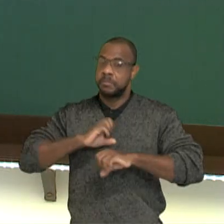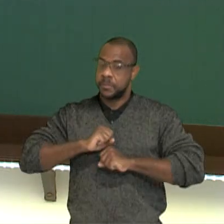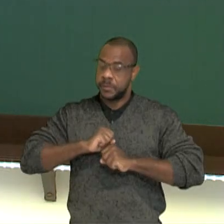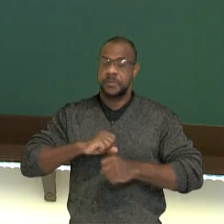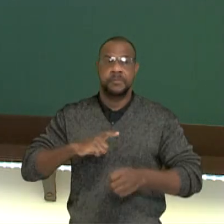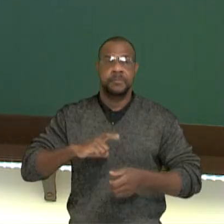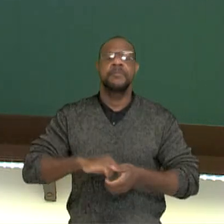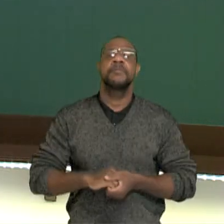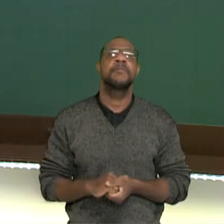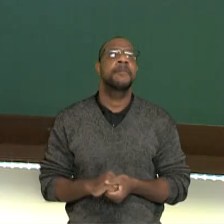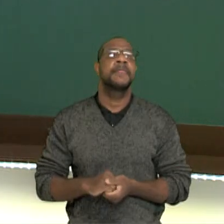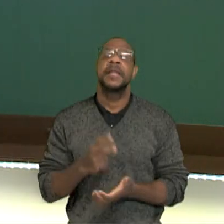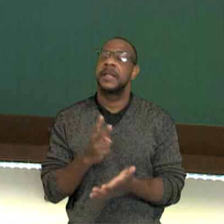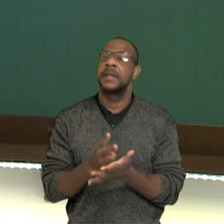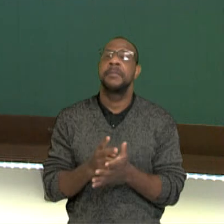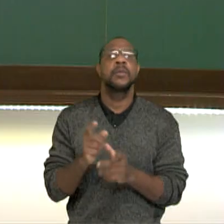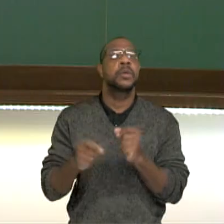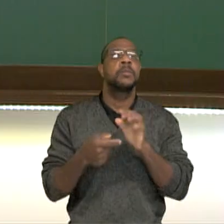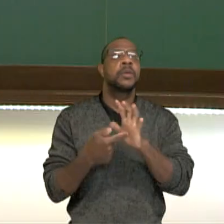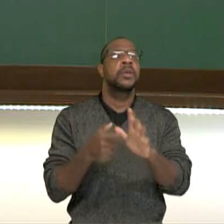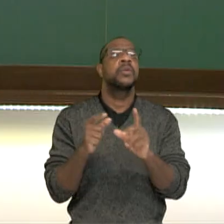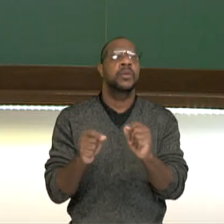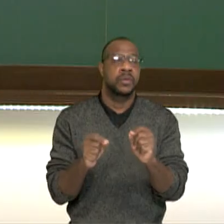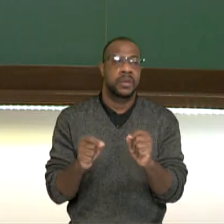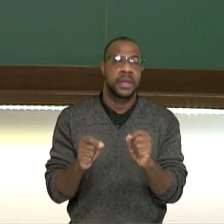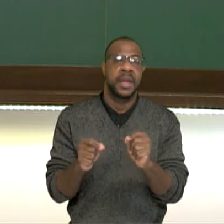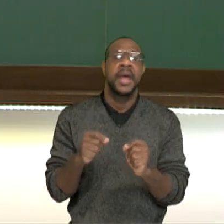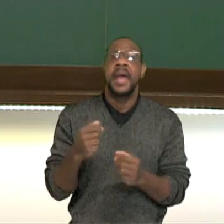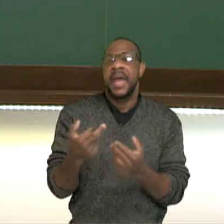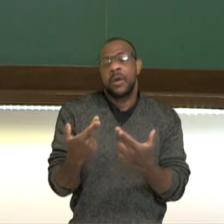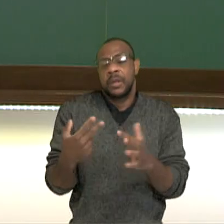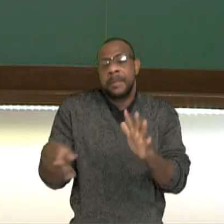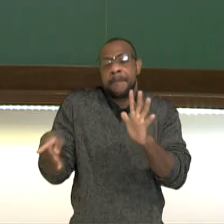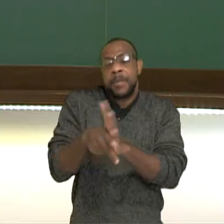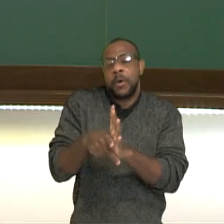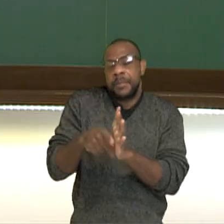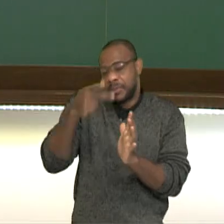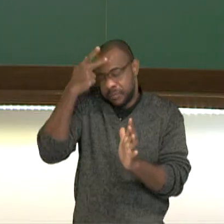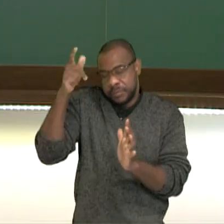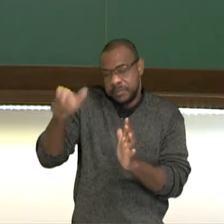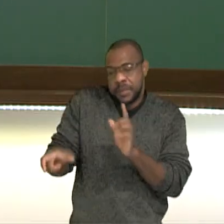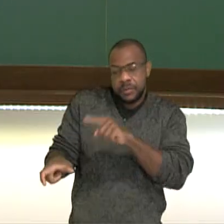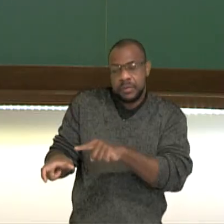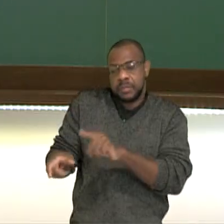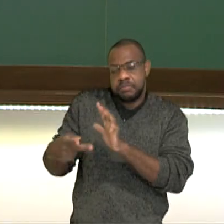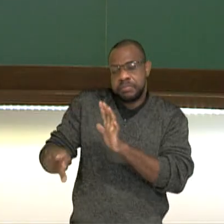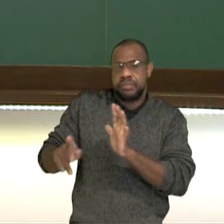eu disse para vocês, sempre indicando que algo pertence a alguém, ok?